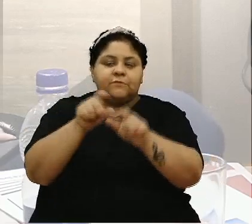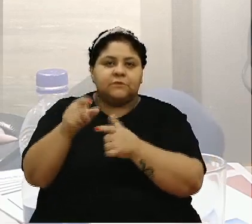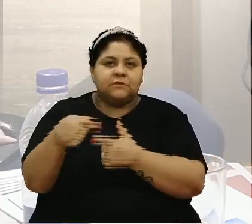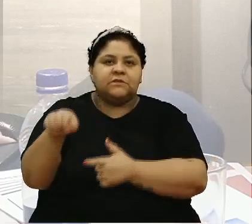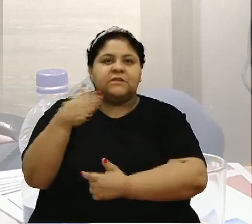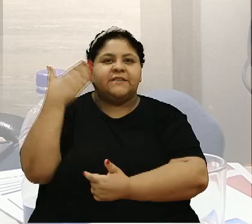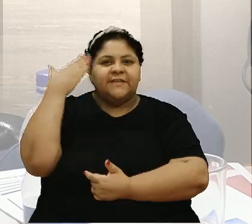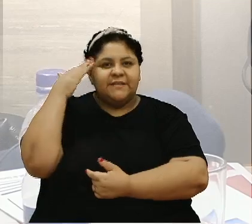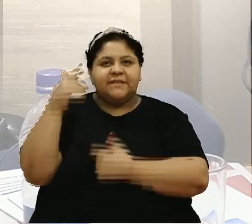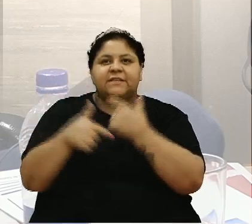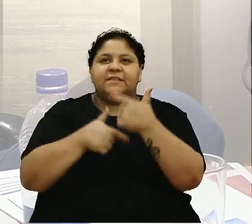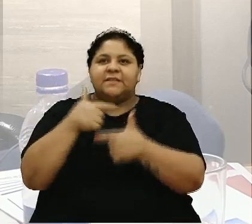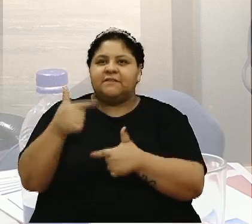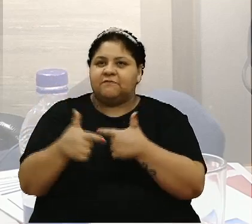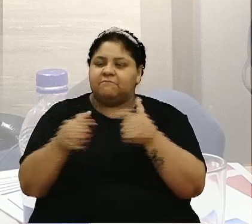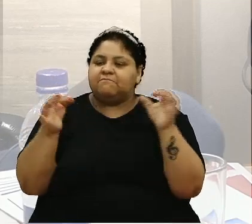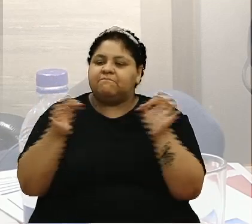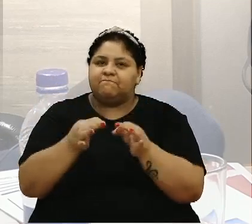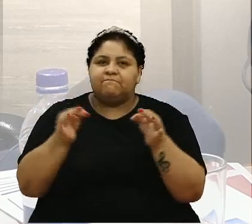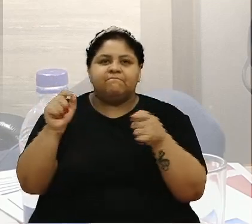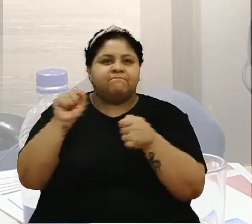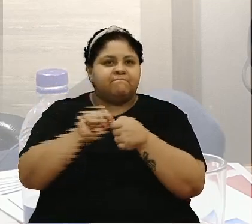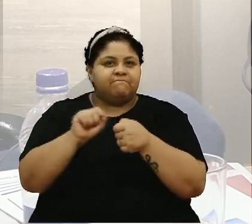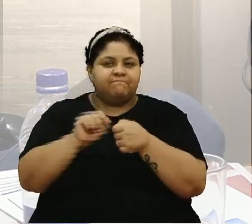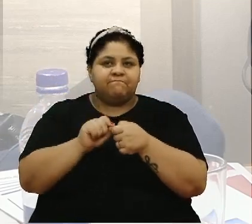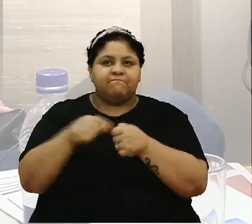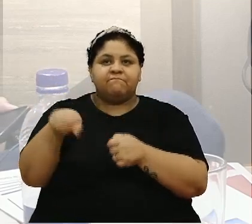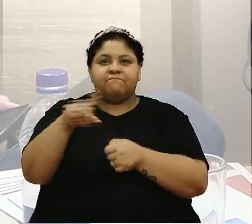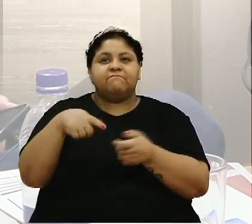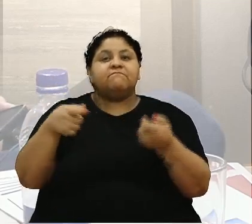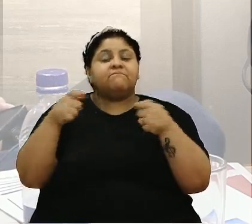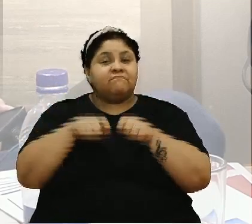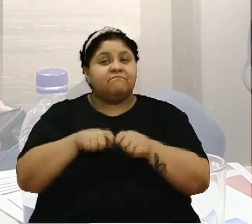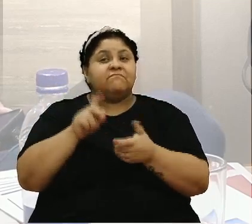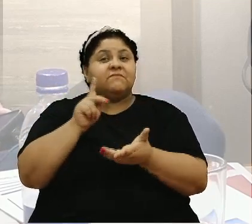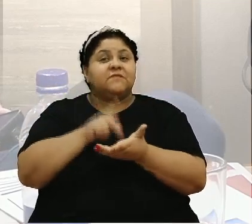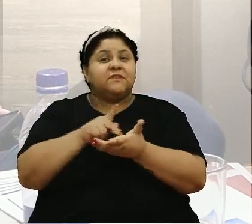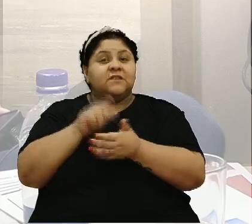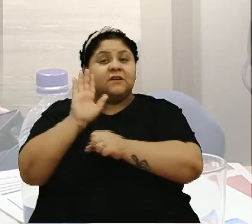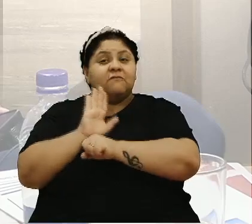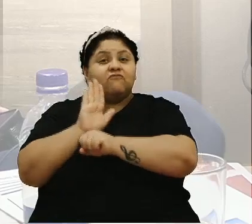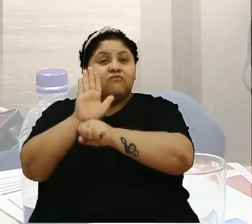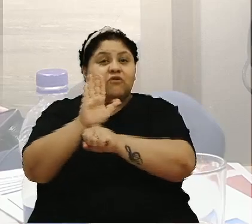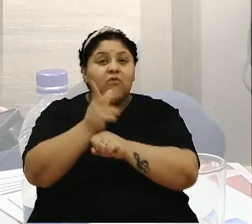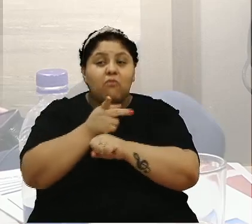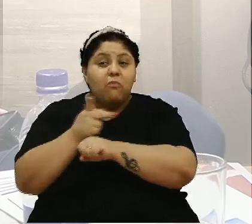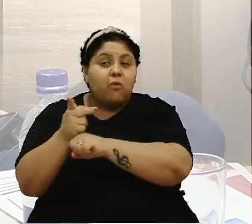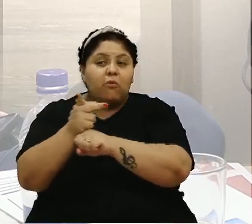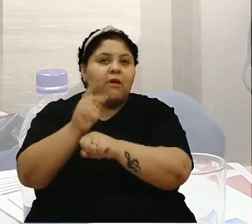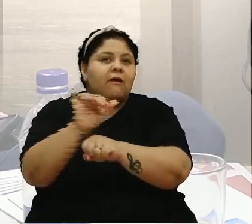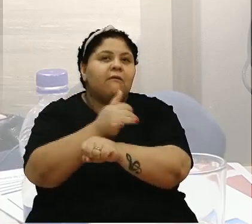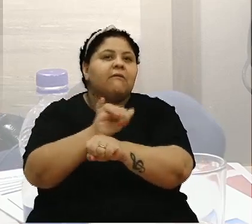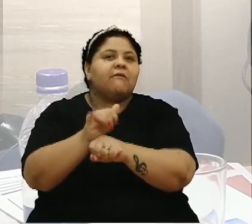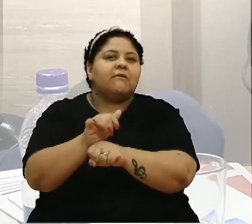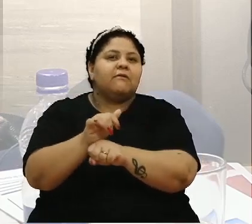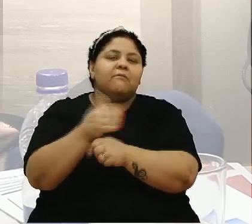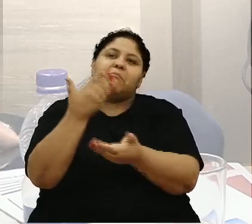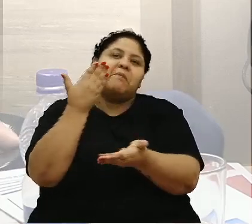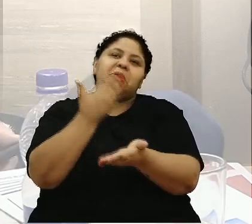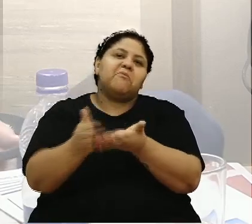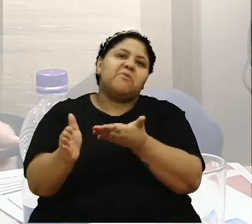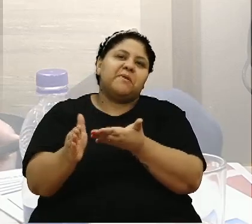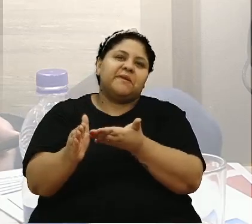gente sabe do trabalho incrível que é feito lá, e a gente precisa realmente auxiliar e buscar uma solução para não perder todo